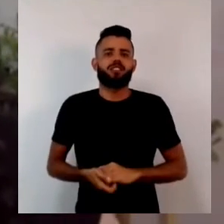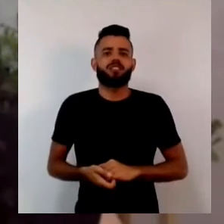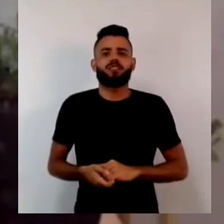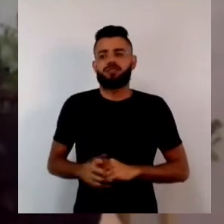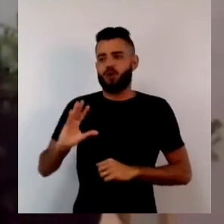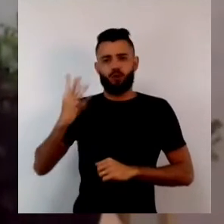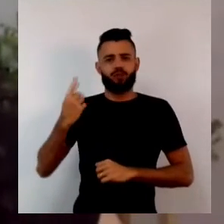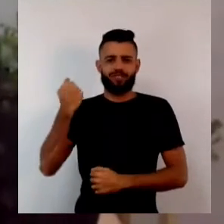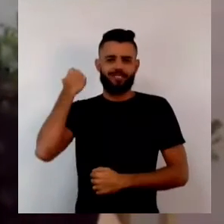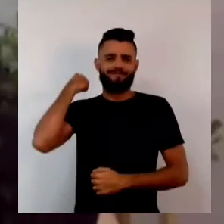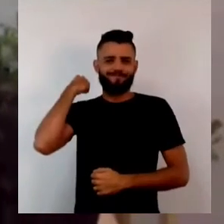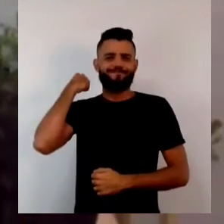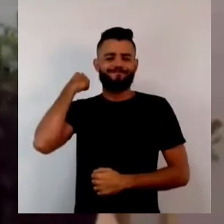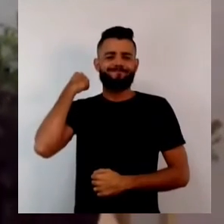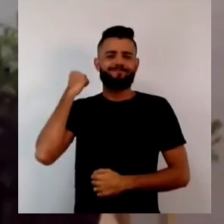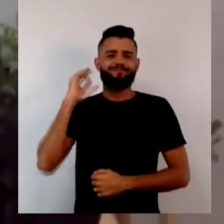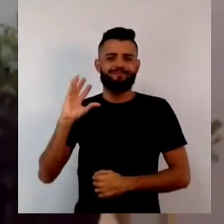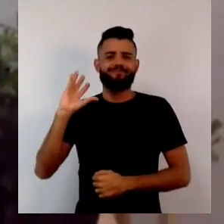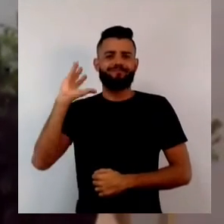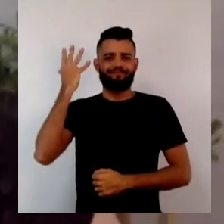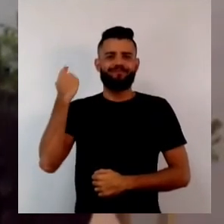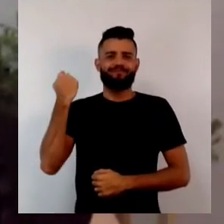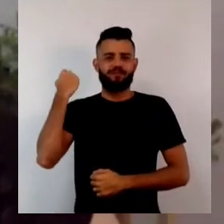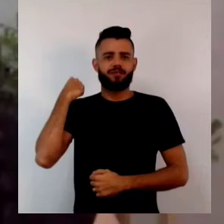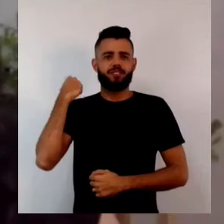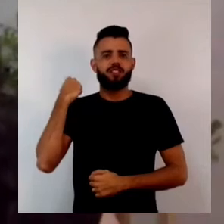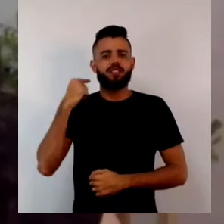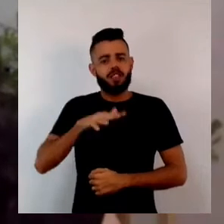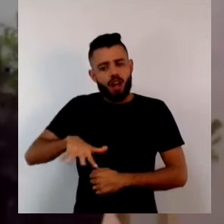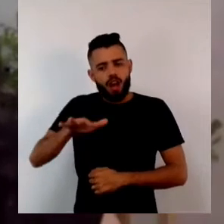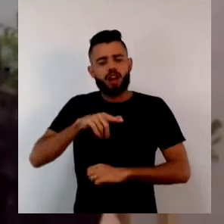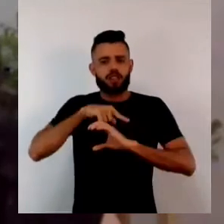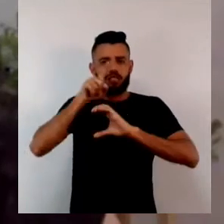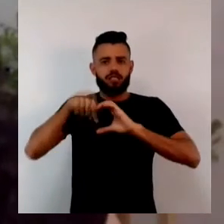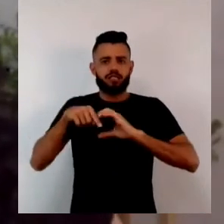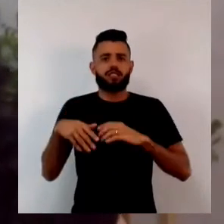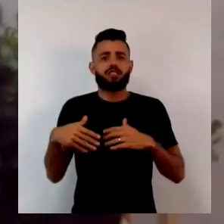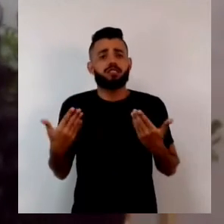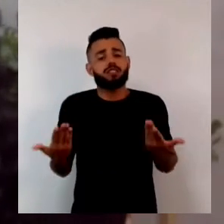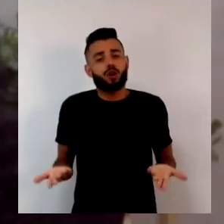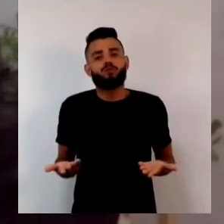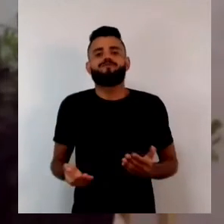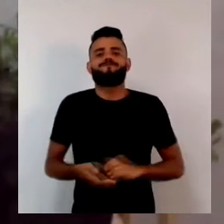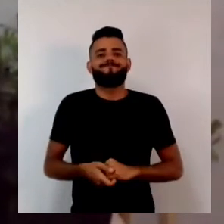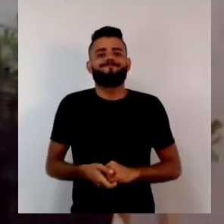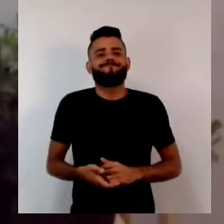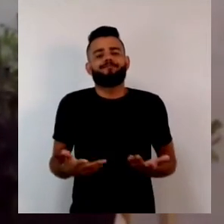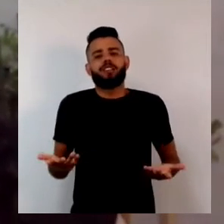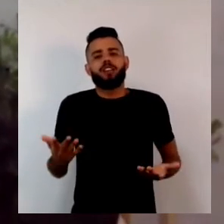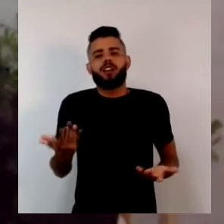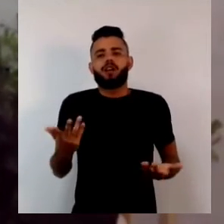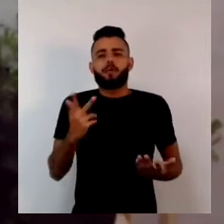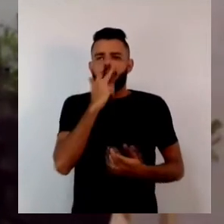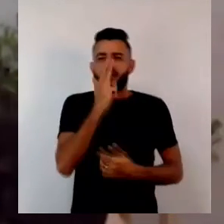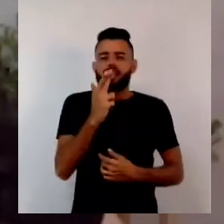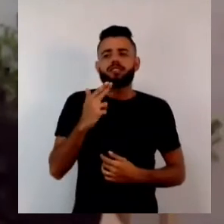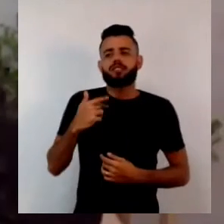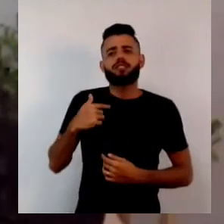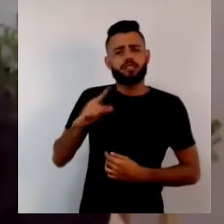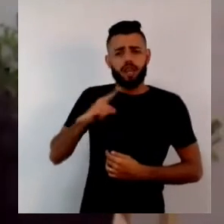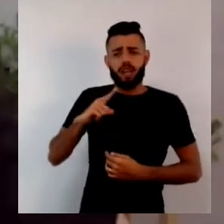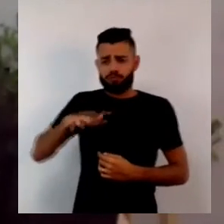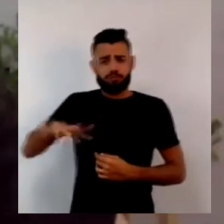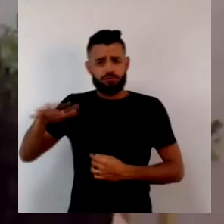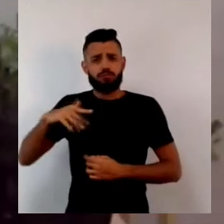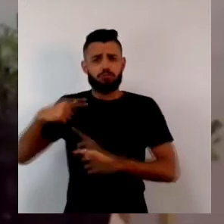passou dentro da ciência brasileira. Então, realmente assim um misto, tanto do lado positivo pela minha carreira,